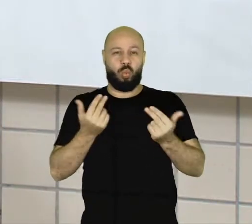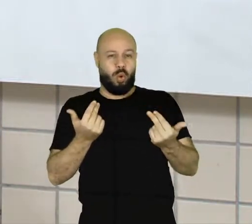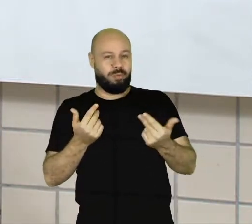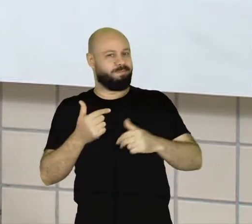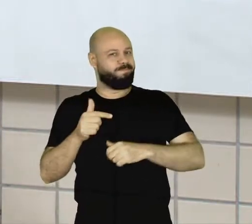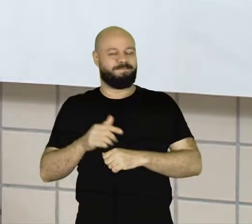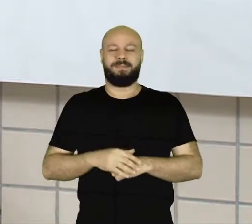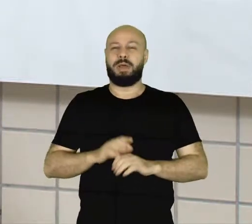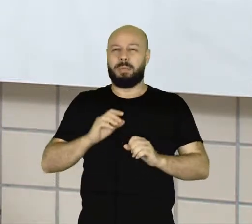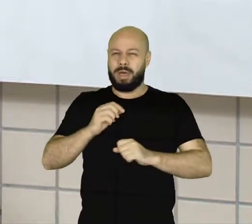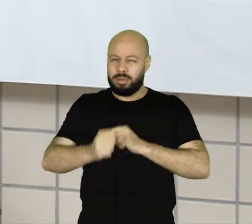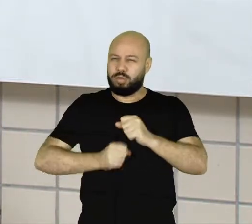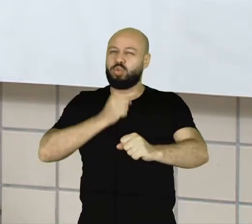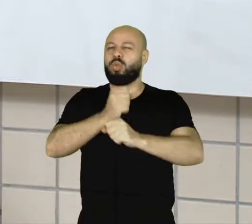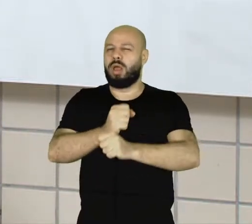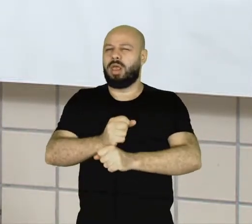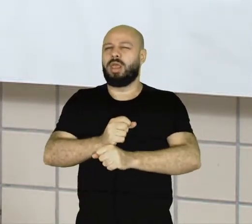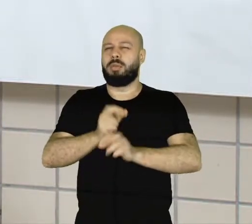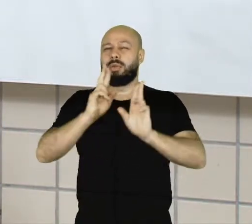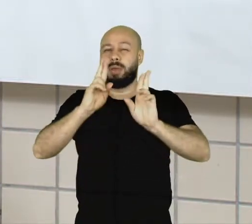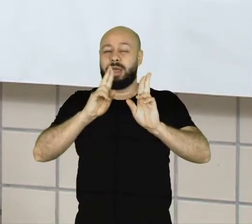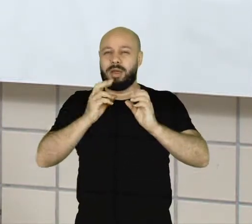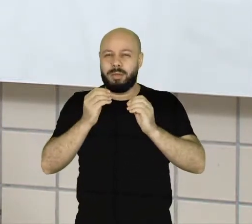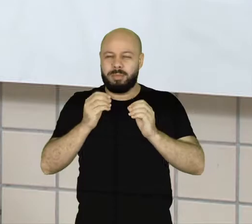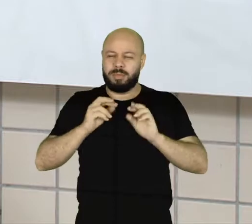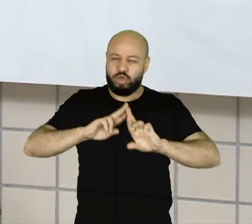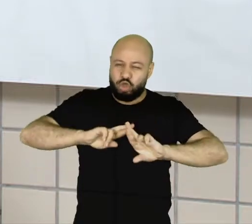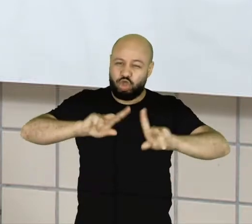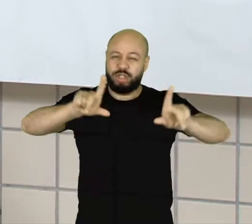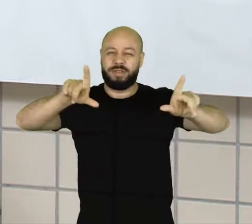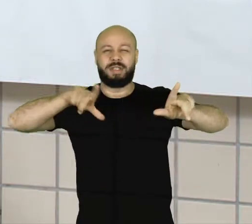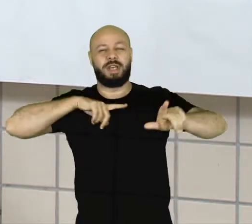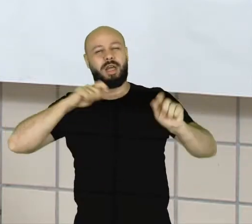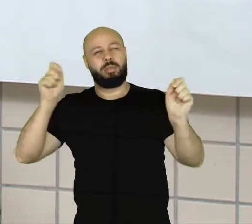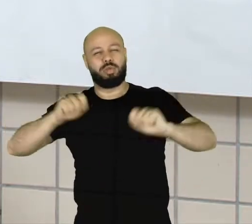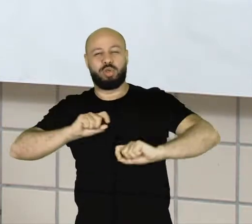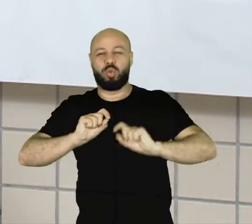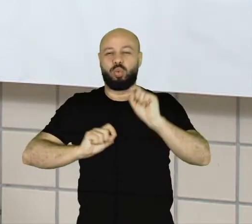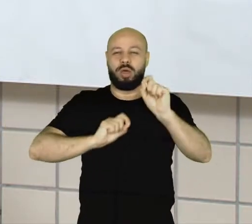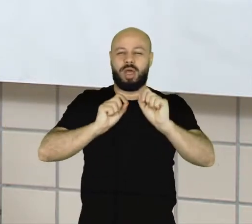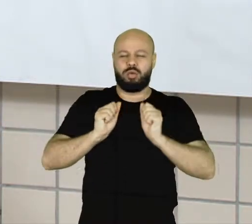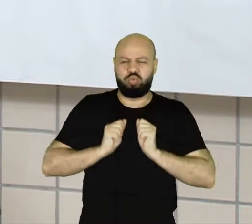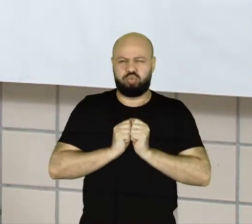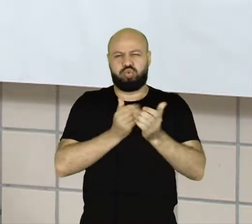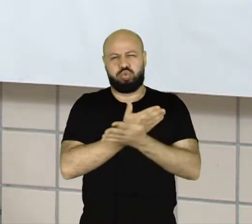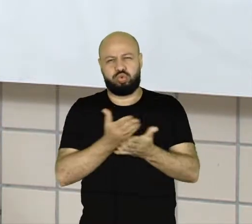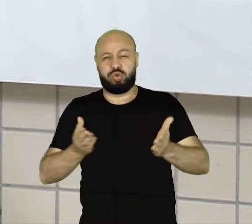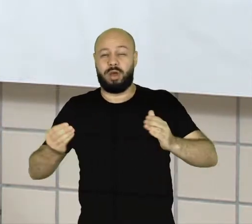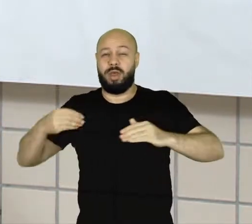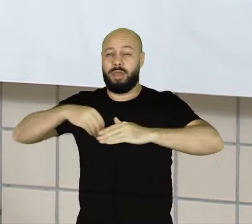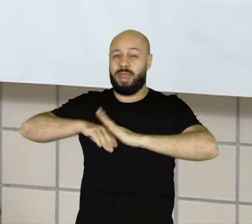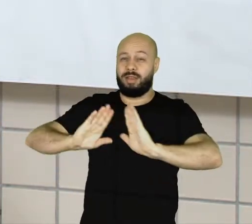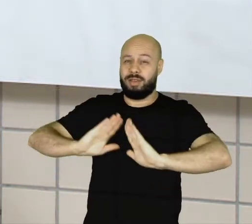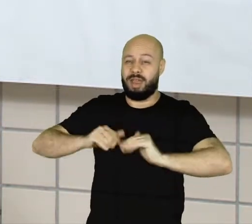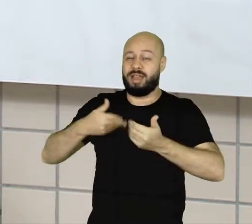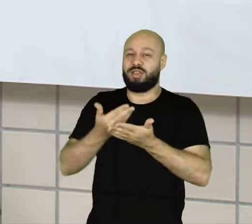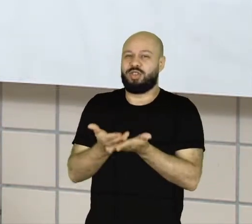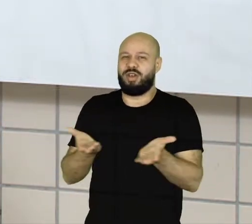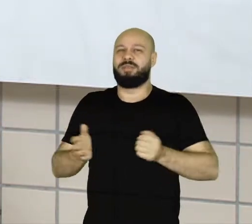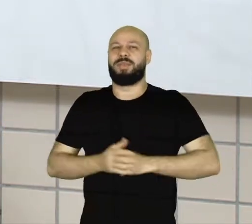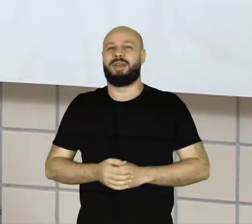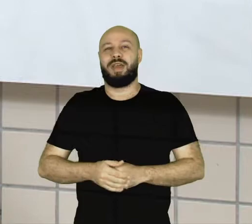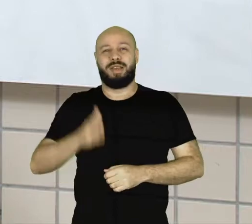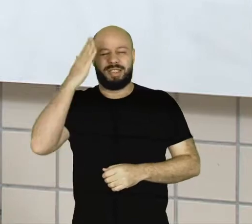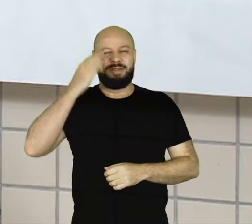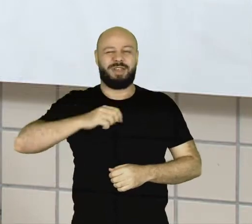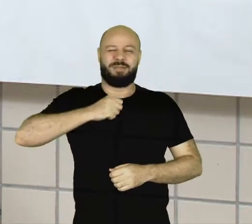ano que vem espero que as coisas estejam muito diferentes e que a gente possa estar junto na escola, todo mundo. Eu sei que vocês estão com